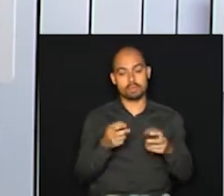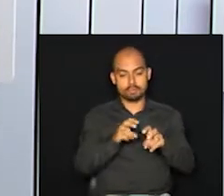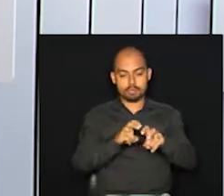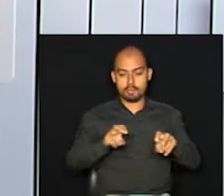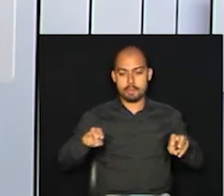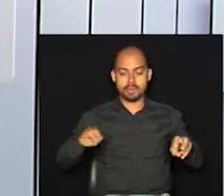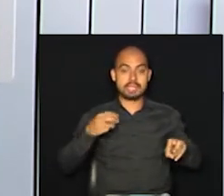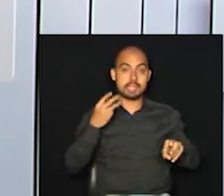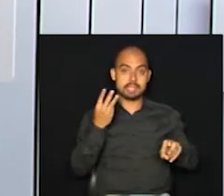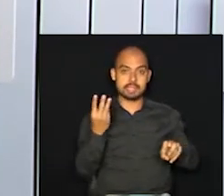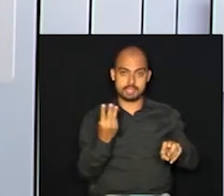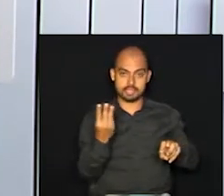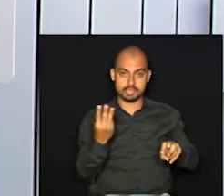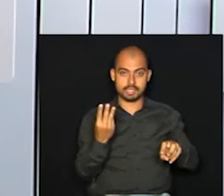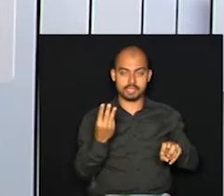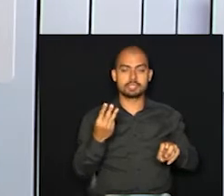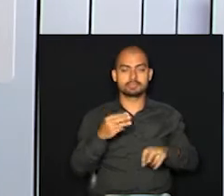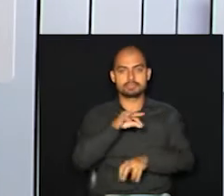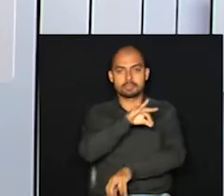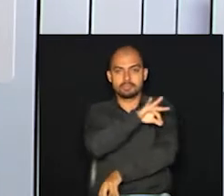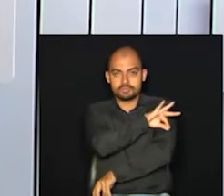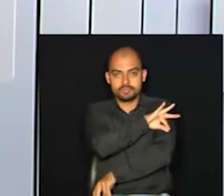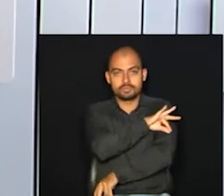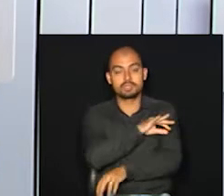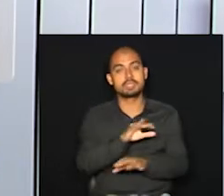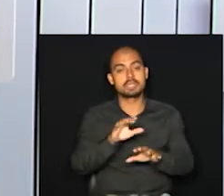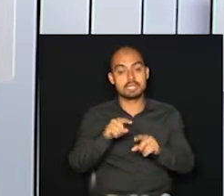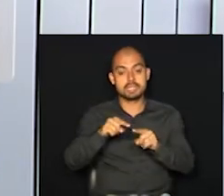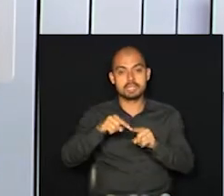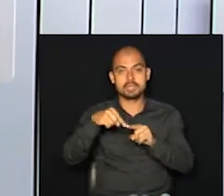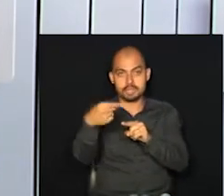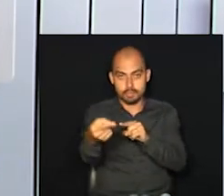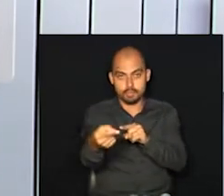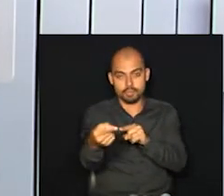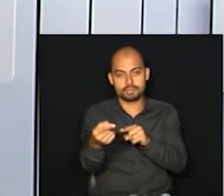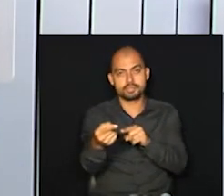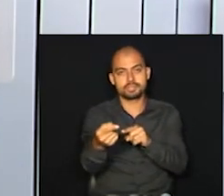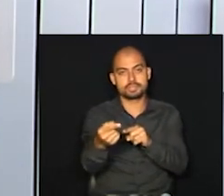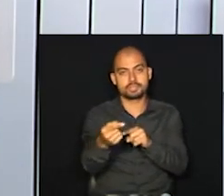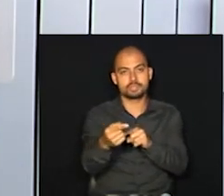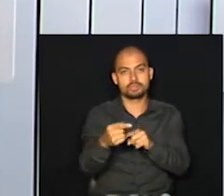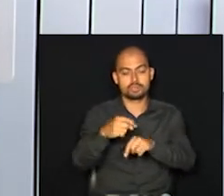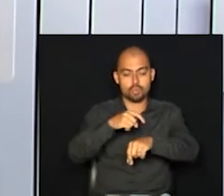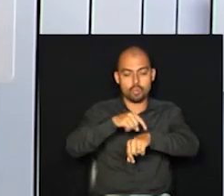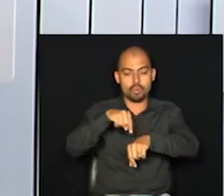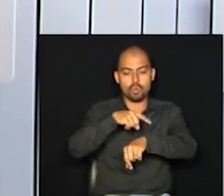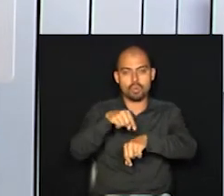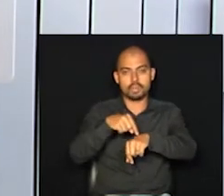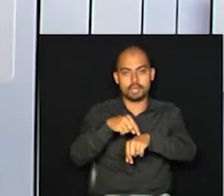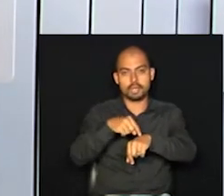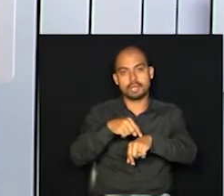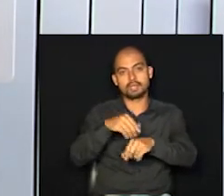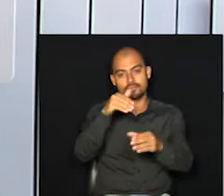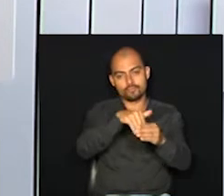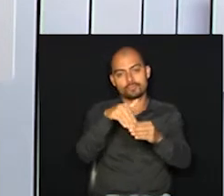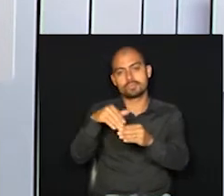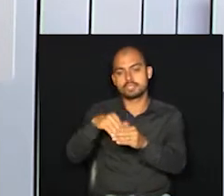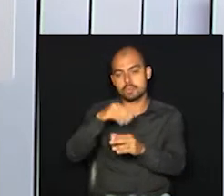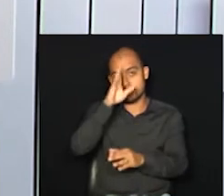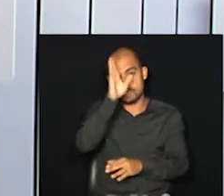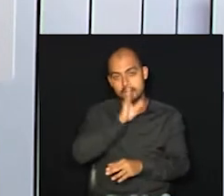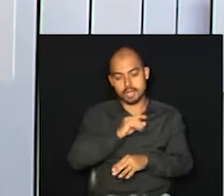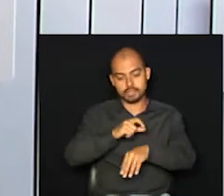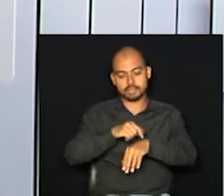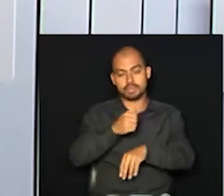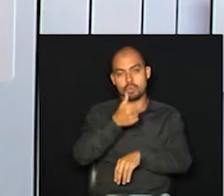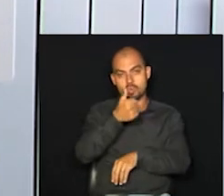33 cadeiras aqui do Legislativo. Em seguida, tem a volta do horário eleitoral gratuito a partir da 1h. E